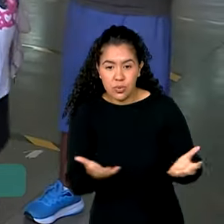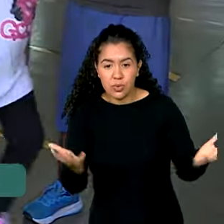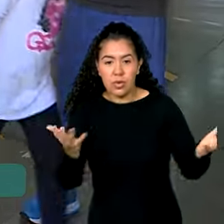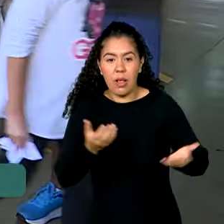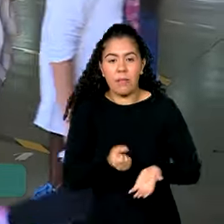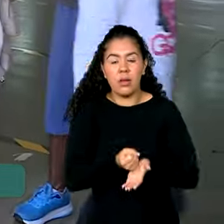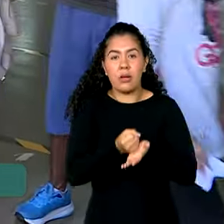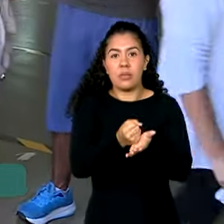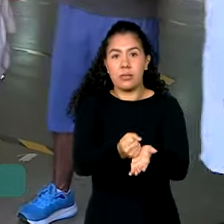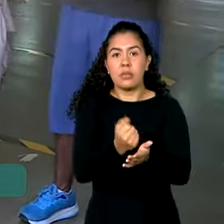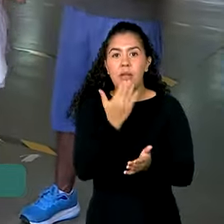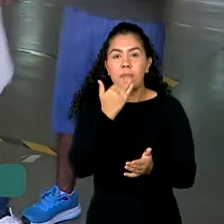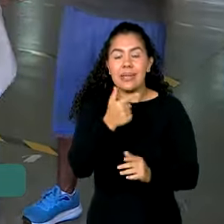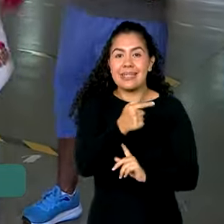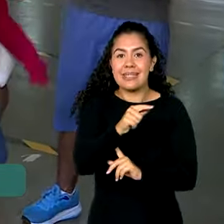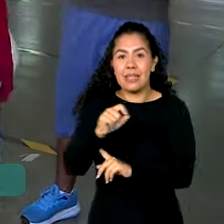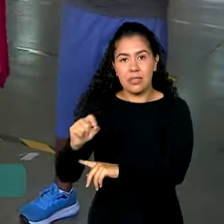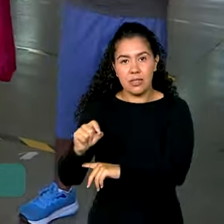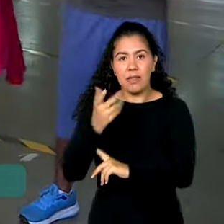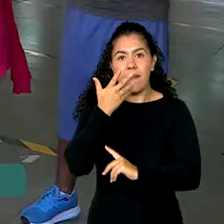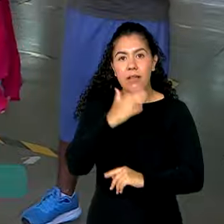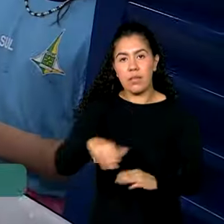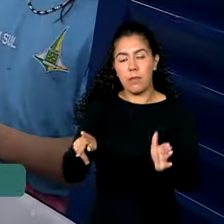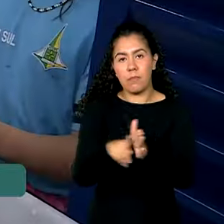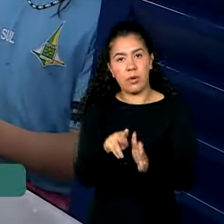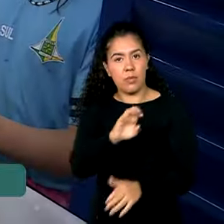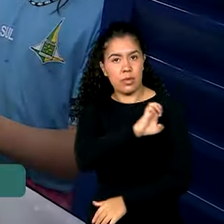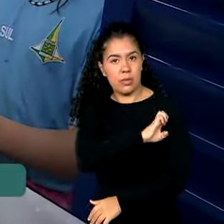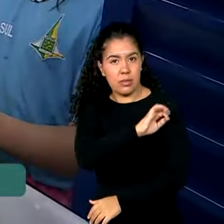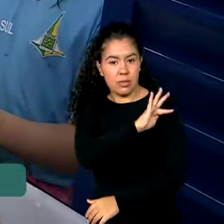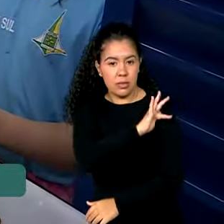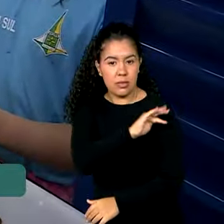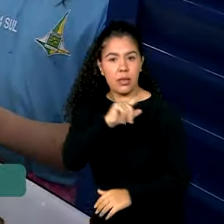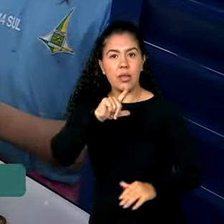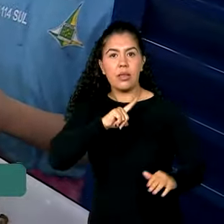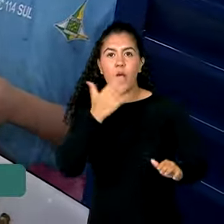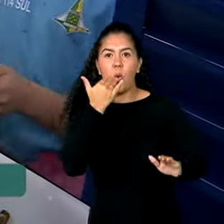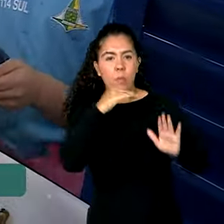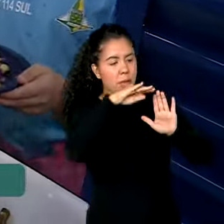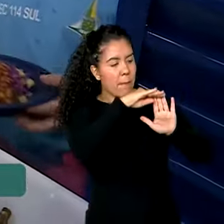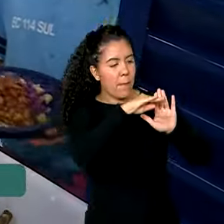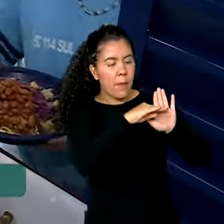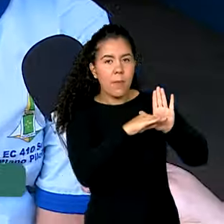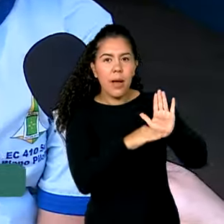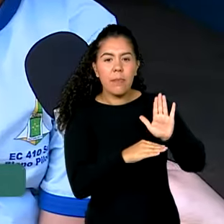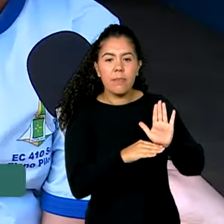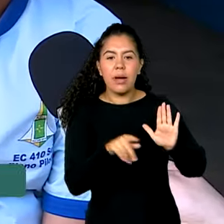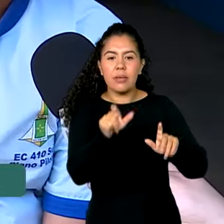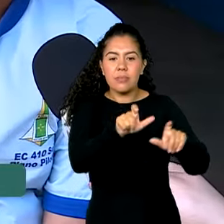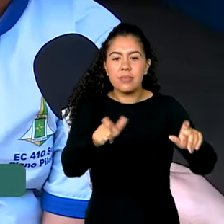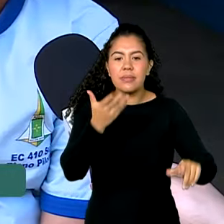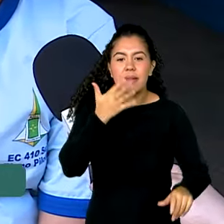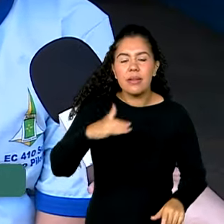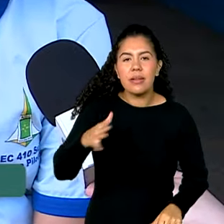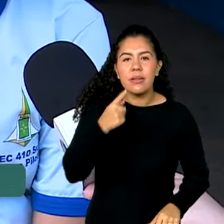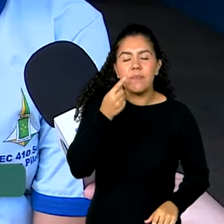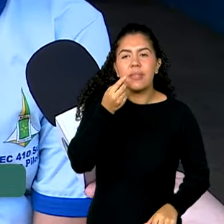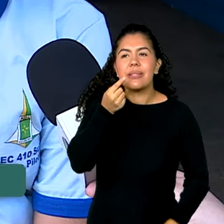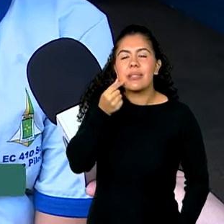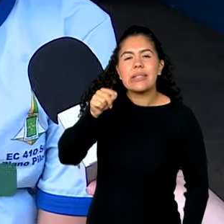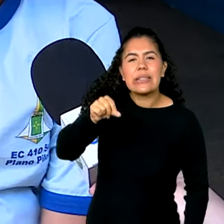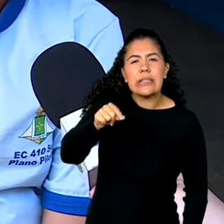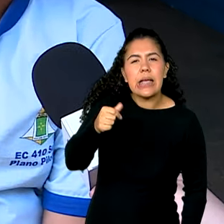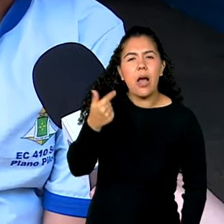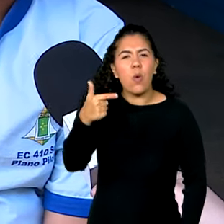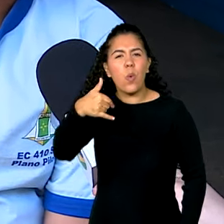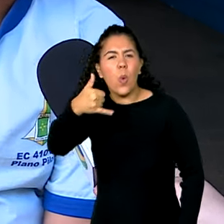alimentar 700 crianças do ensino fundamental. Um cardápio para agradar todos os gostos. Não tem nem muito sal, nem muito